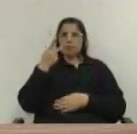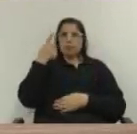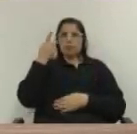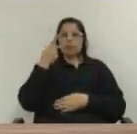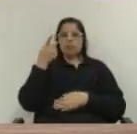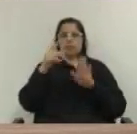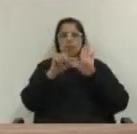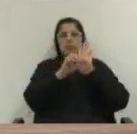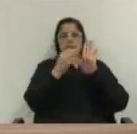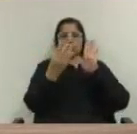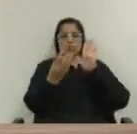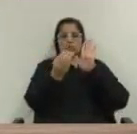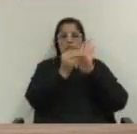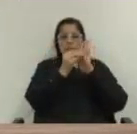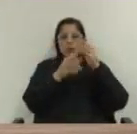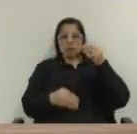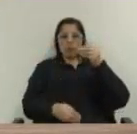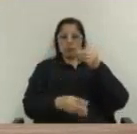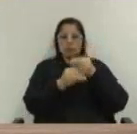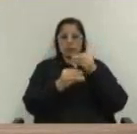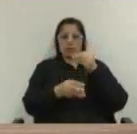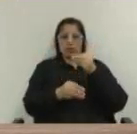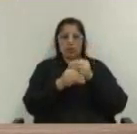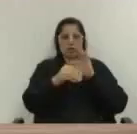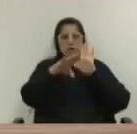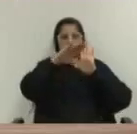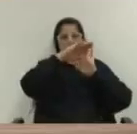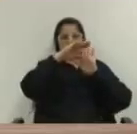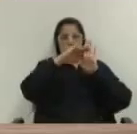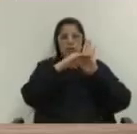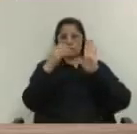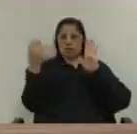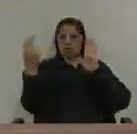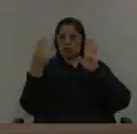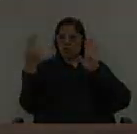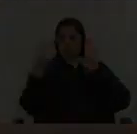emenda prejudica o item 2º da pauta.